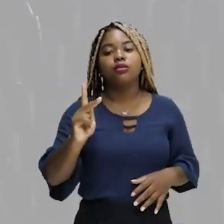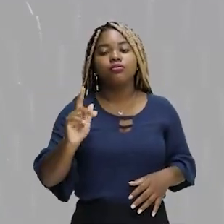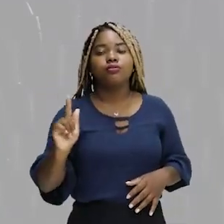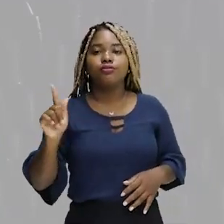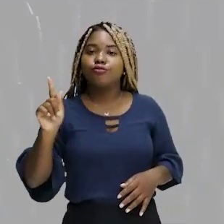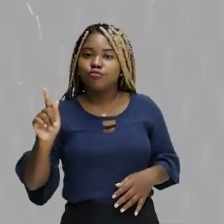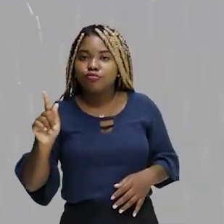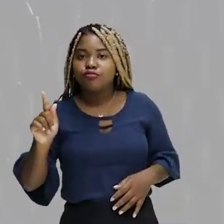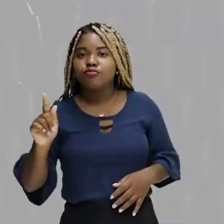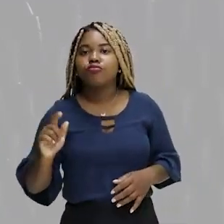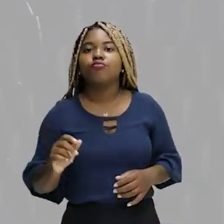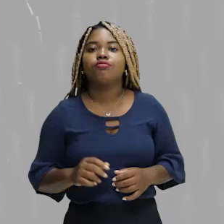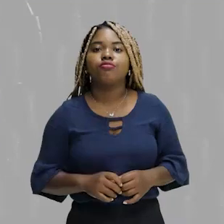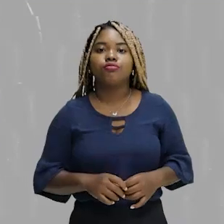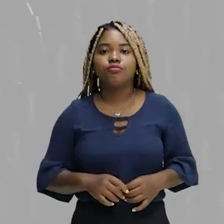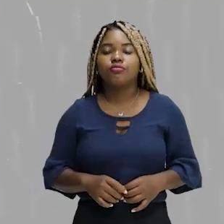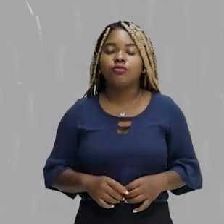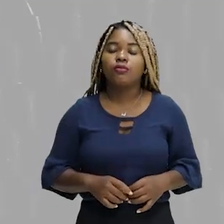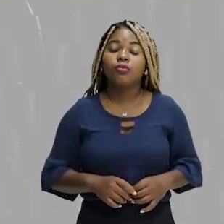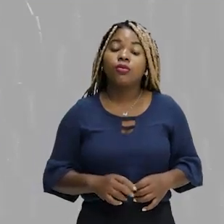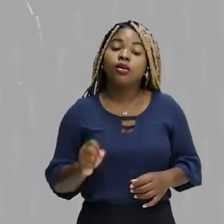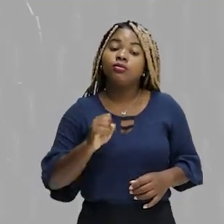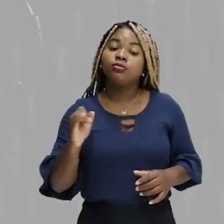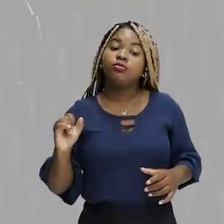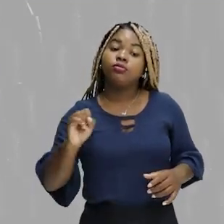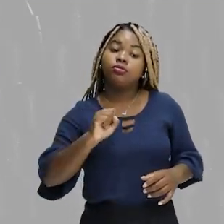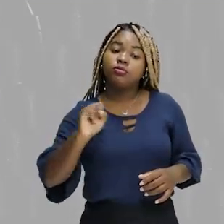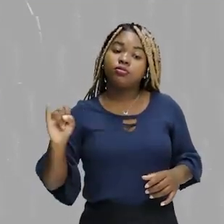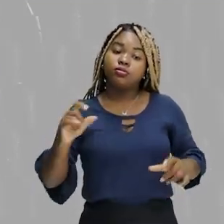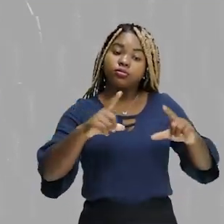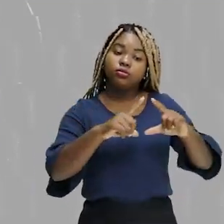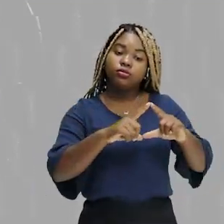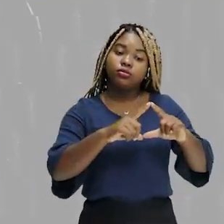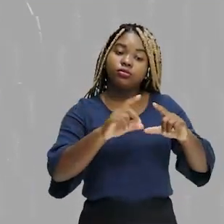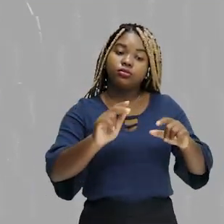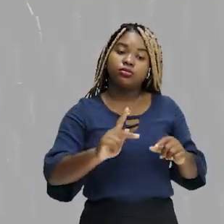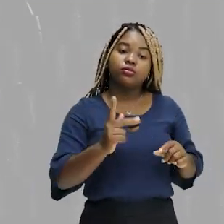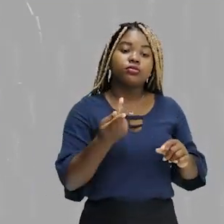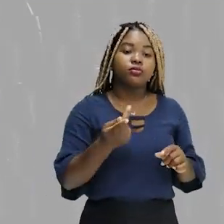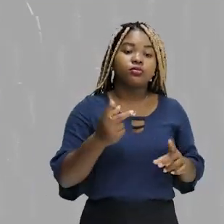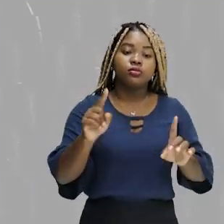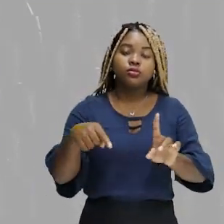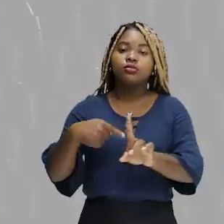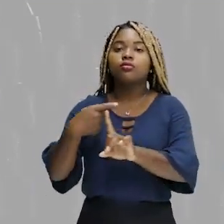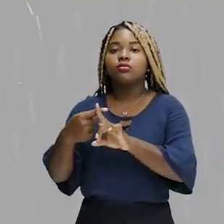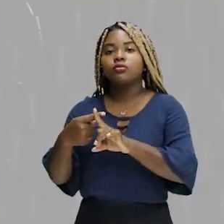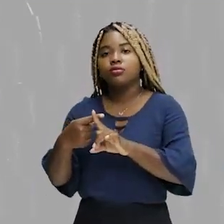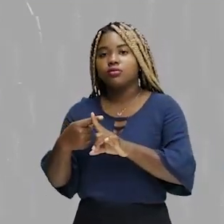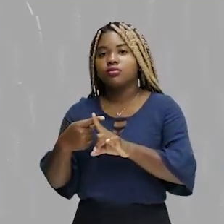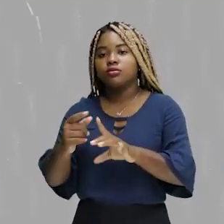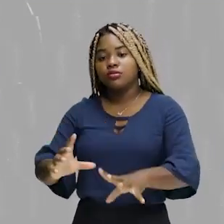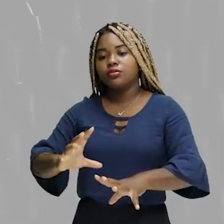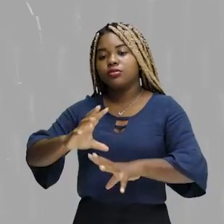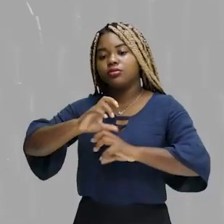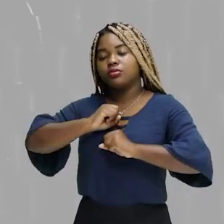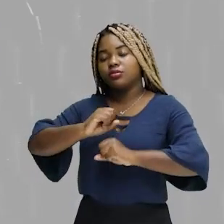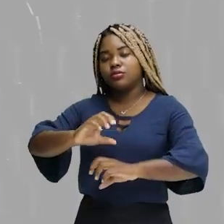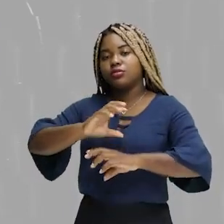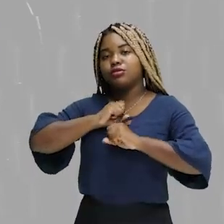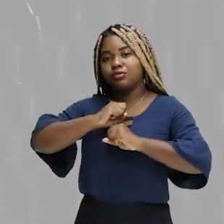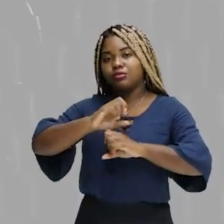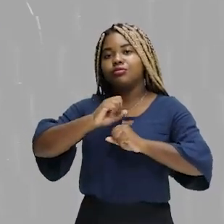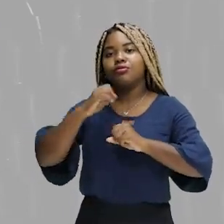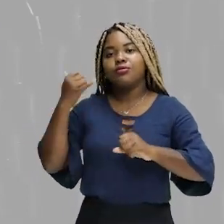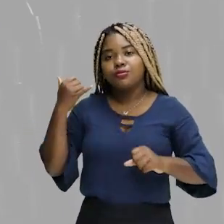quilocalorias, beleza? Agora, se o ΔH for positivo, o processo absorveu